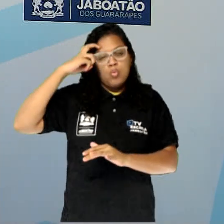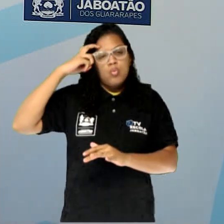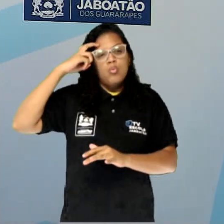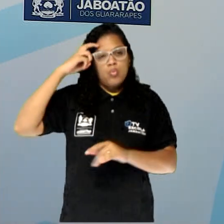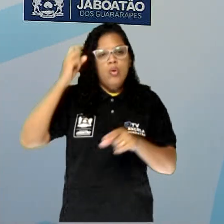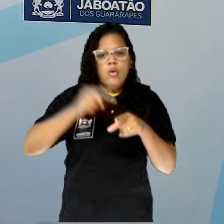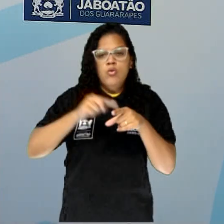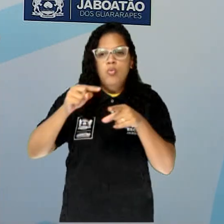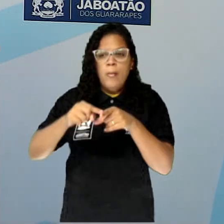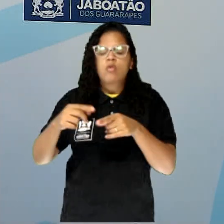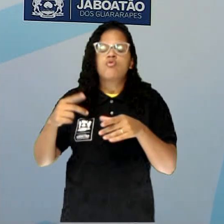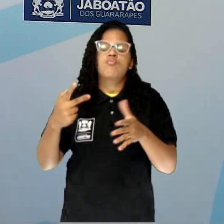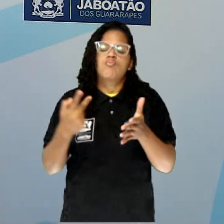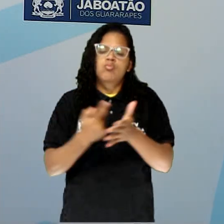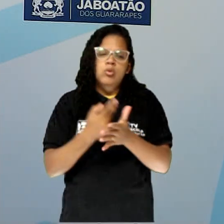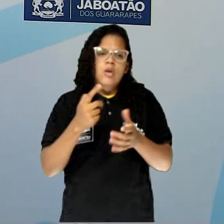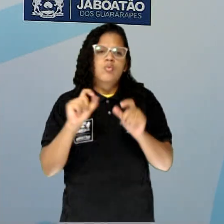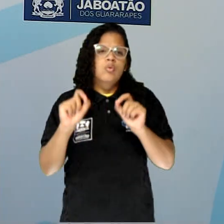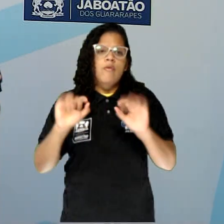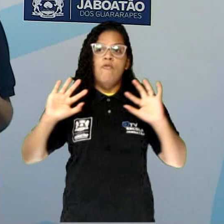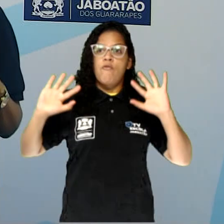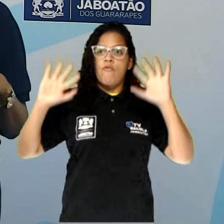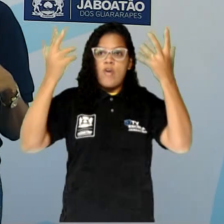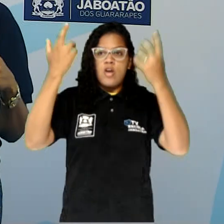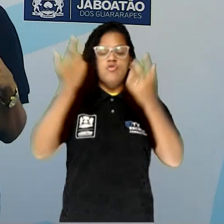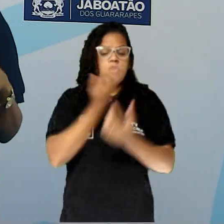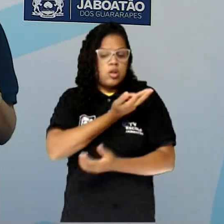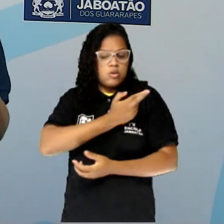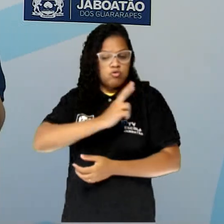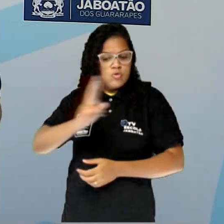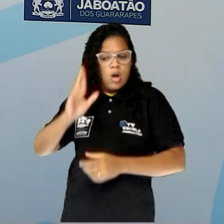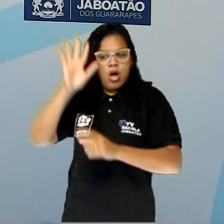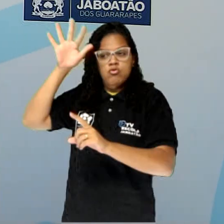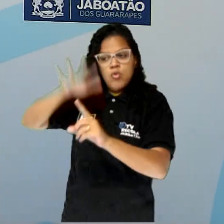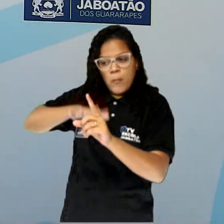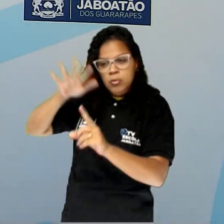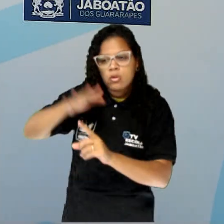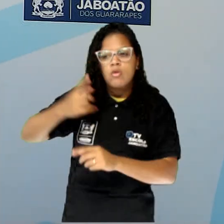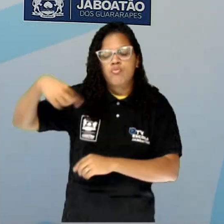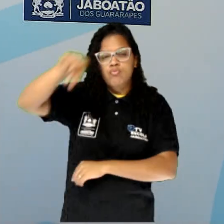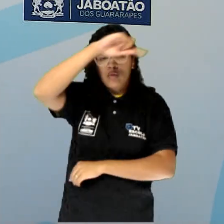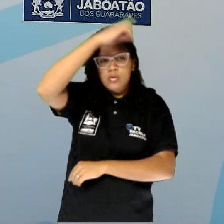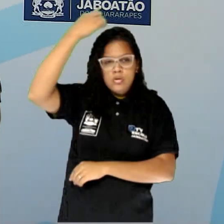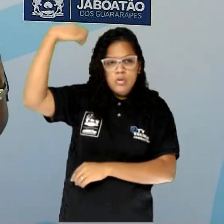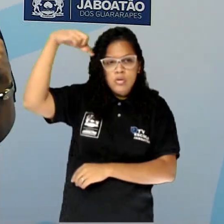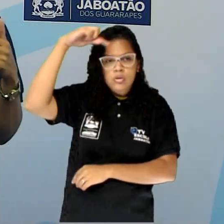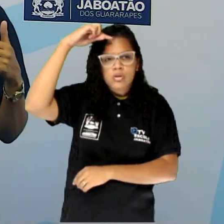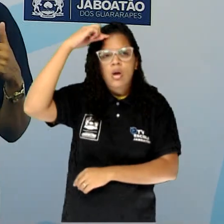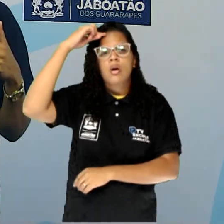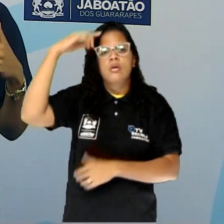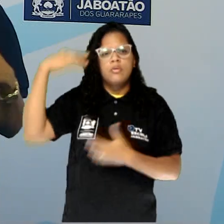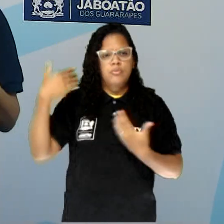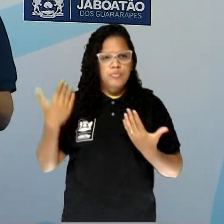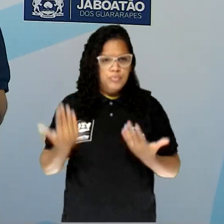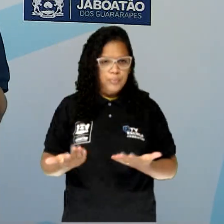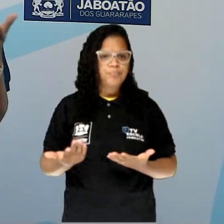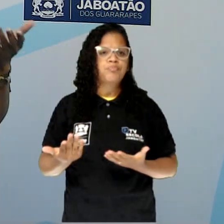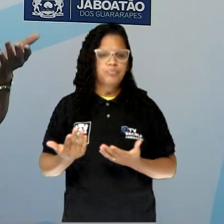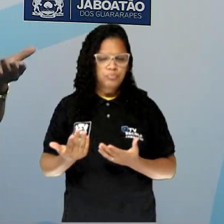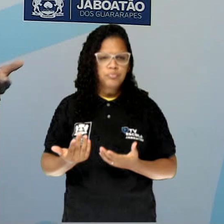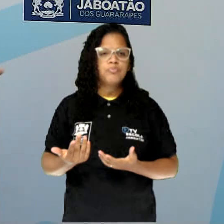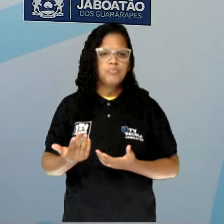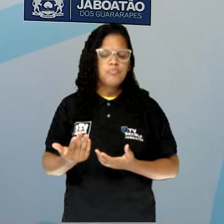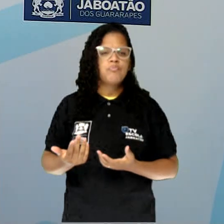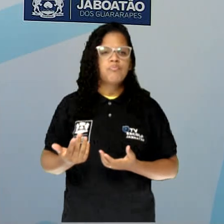exemplo, as festas religiosas em homenagens a alguns santos, né, que são padroeiros